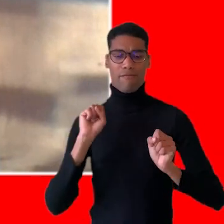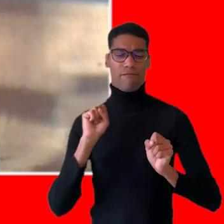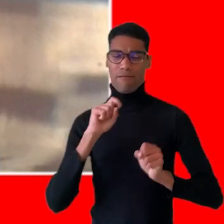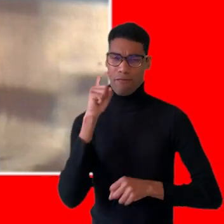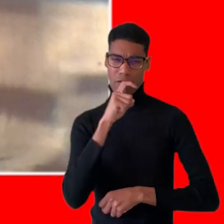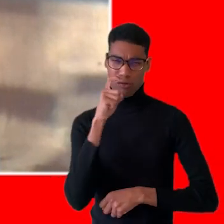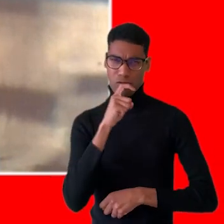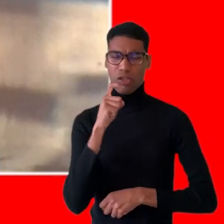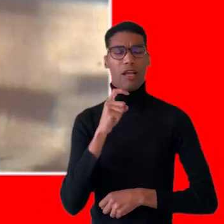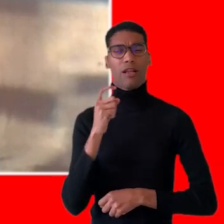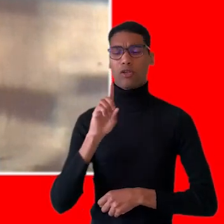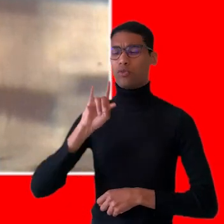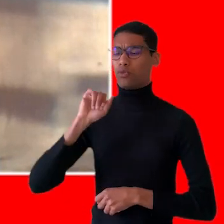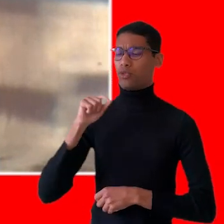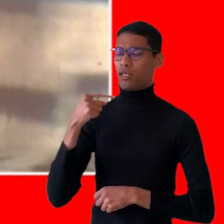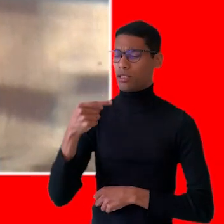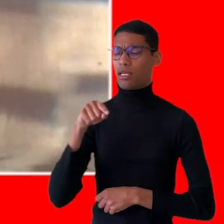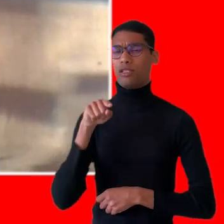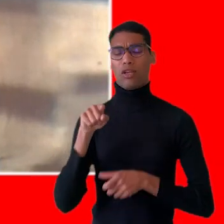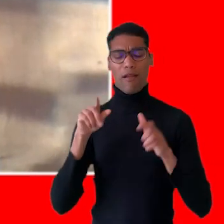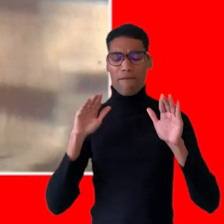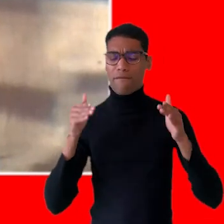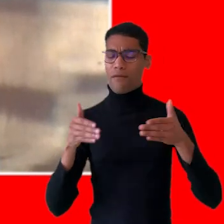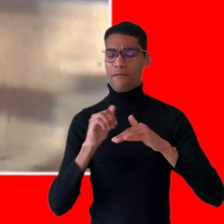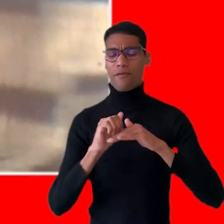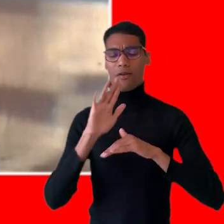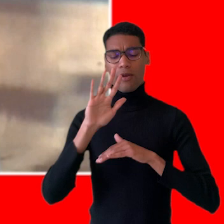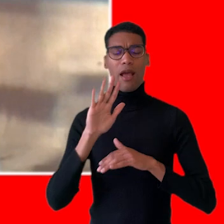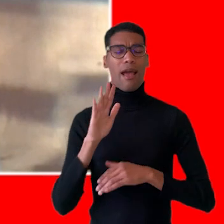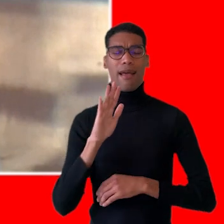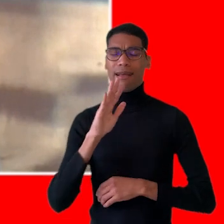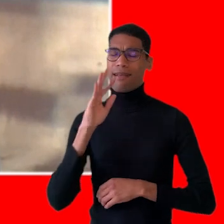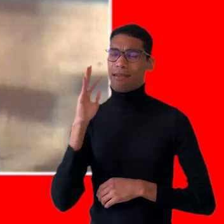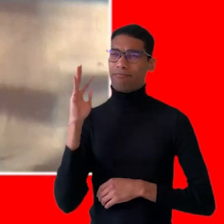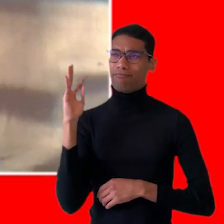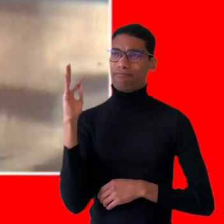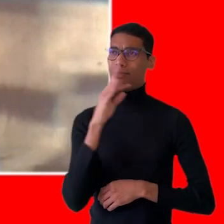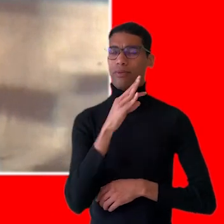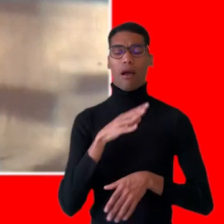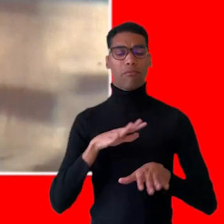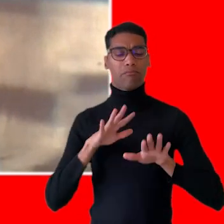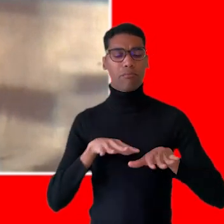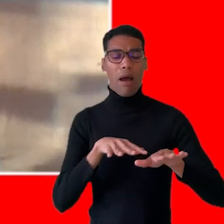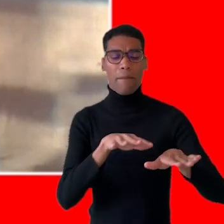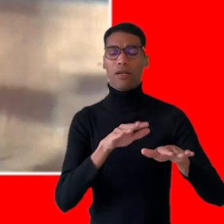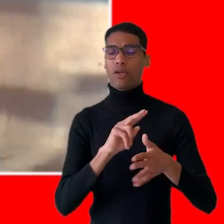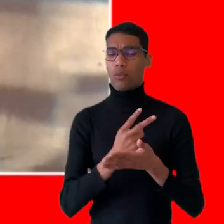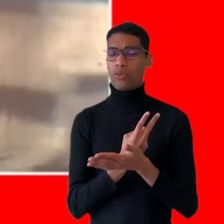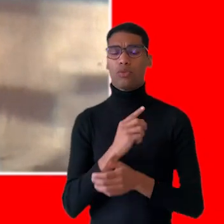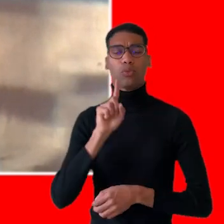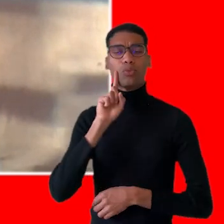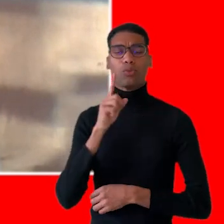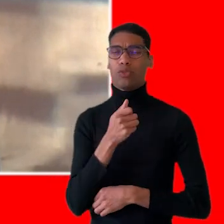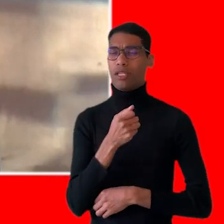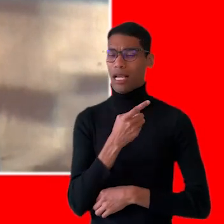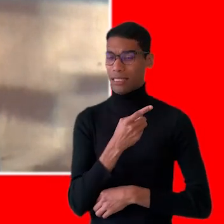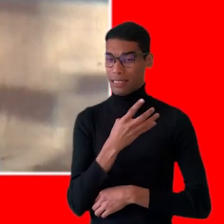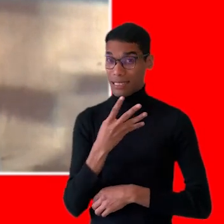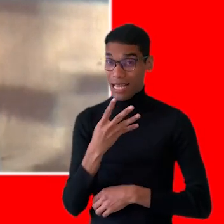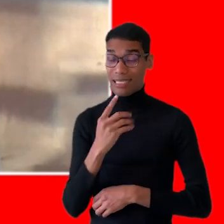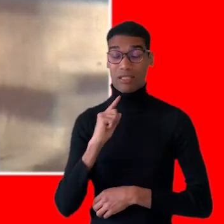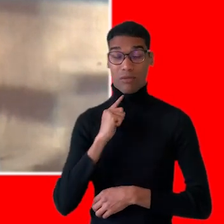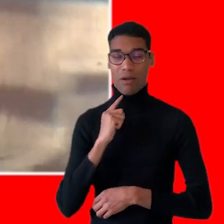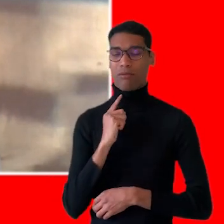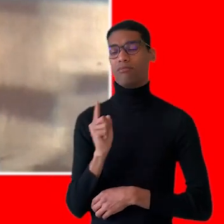seguinte era central. Era tão central que a marcha nem acontecia no 13 de maio, mas acontecia